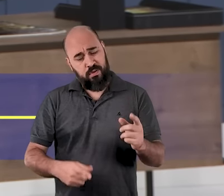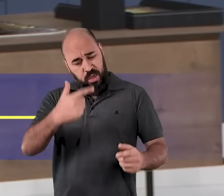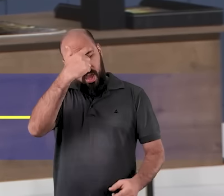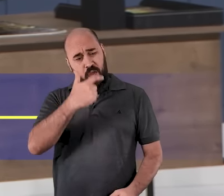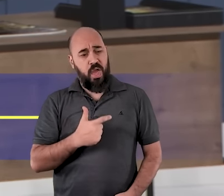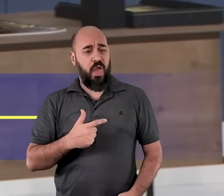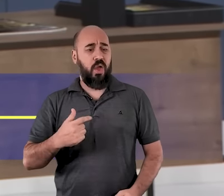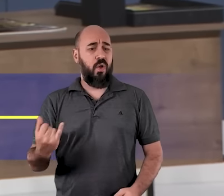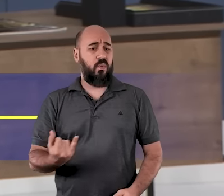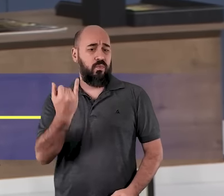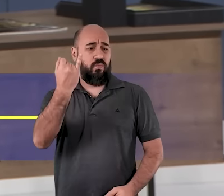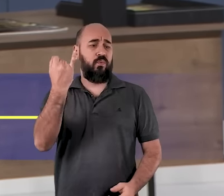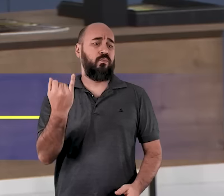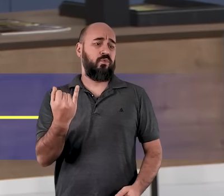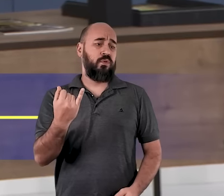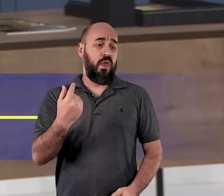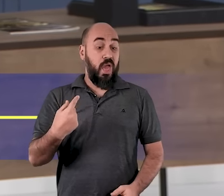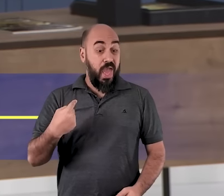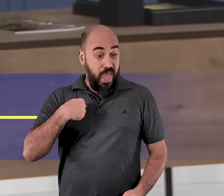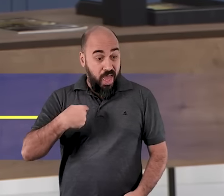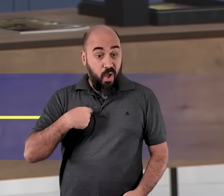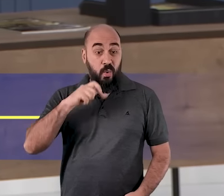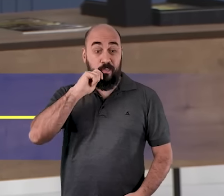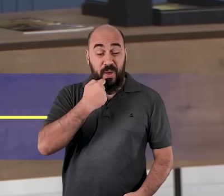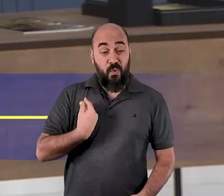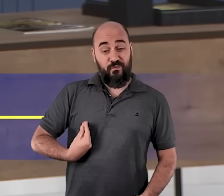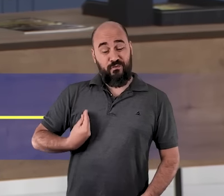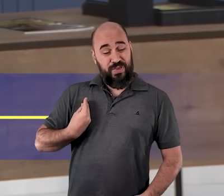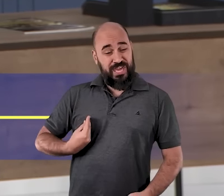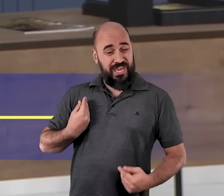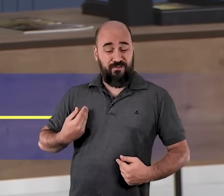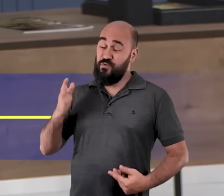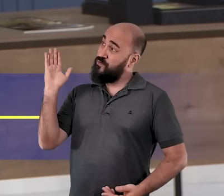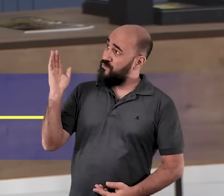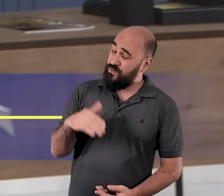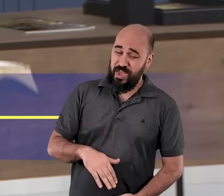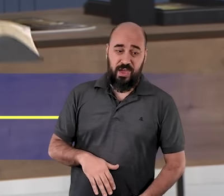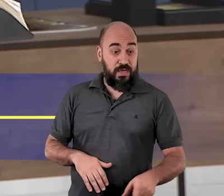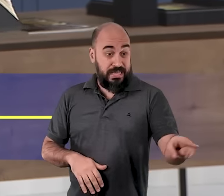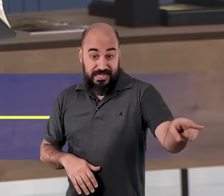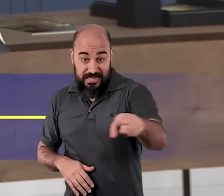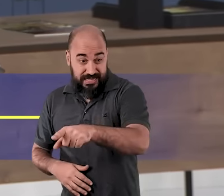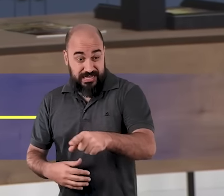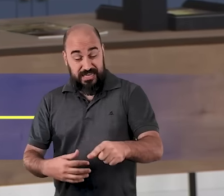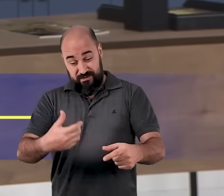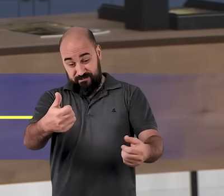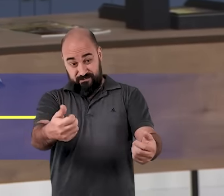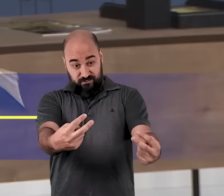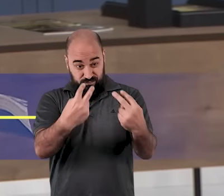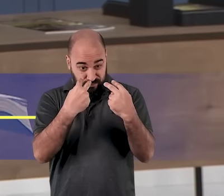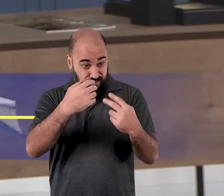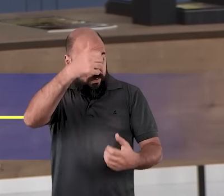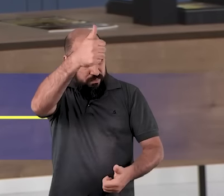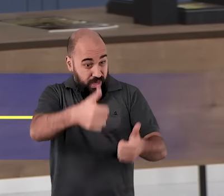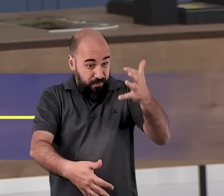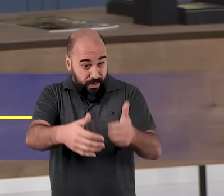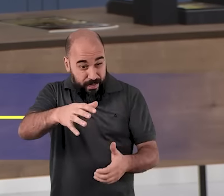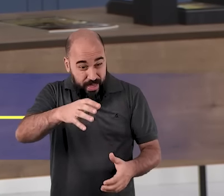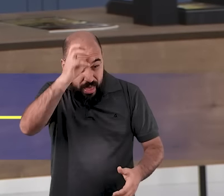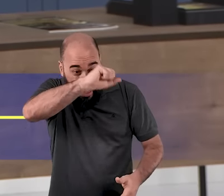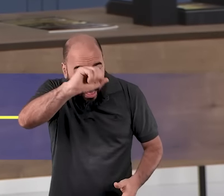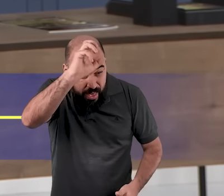que desceu do céu, quem de mim se alimenta, por mim viverá. Porém, muitas pessoas não compreenderam a mensagem